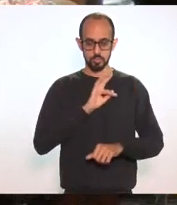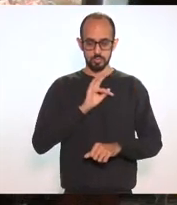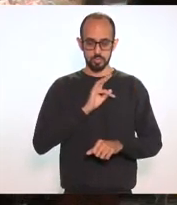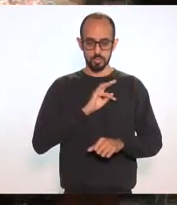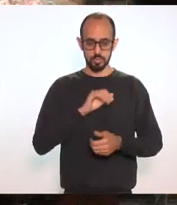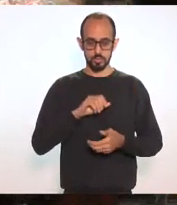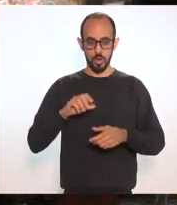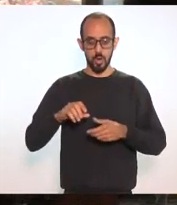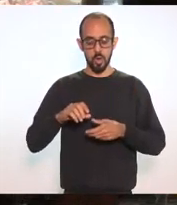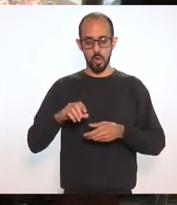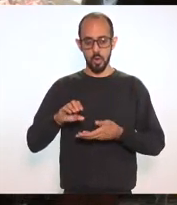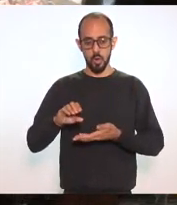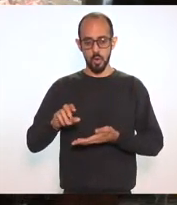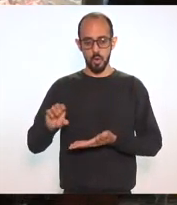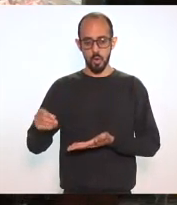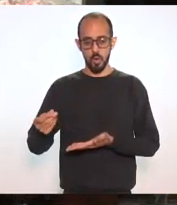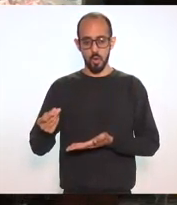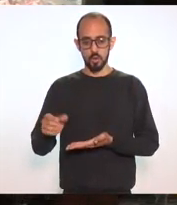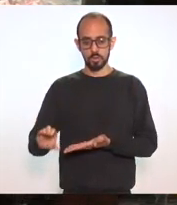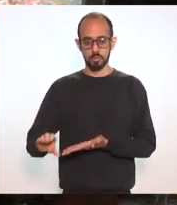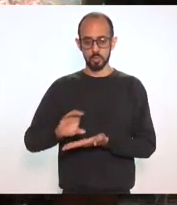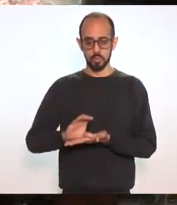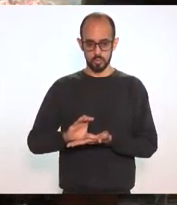financeira e controle.